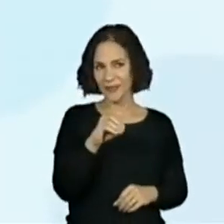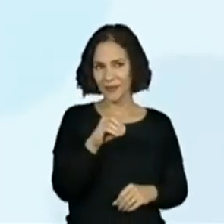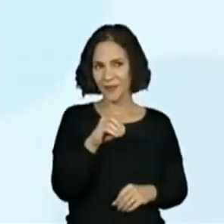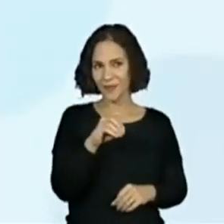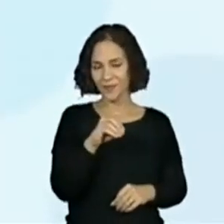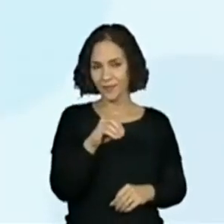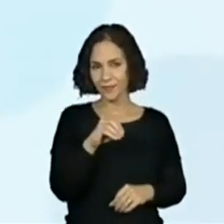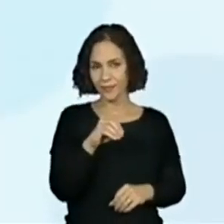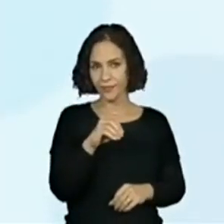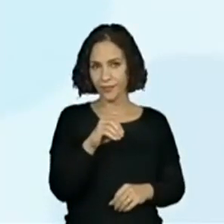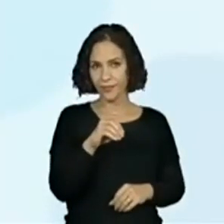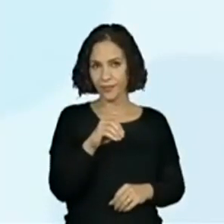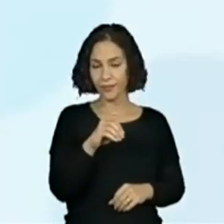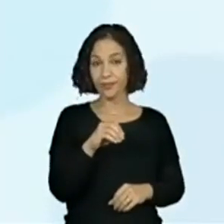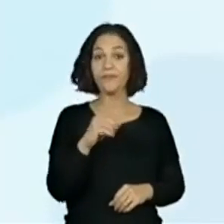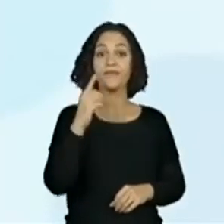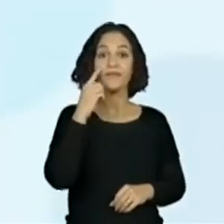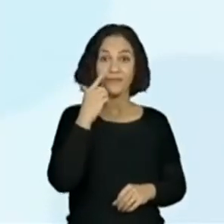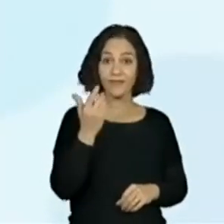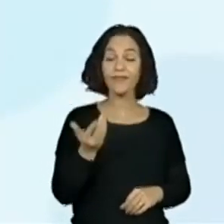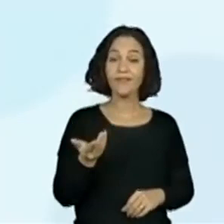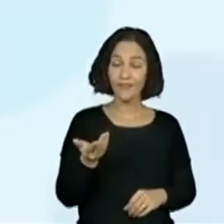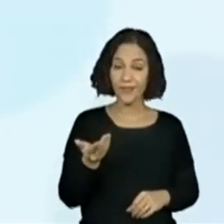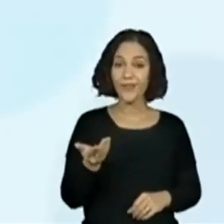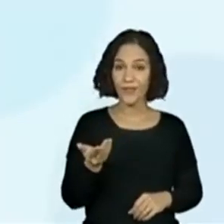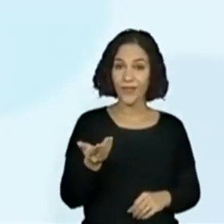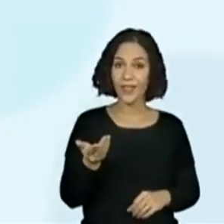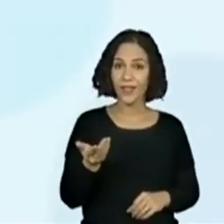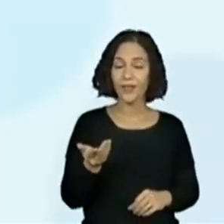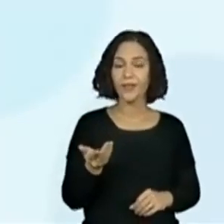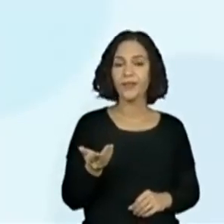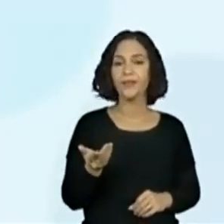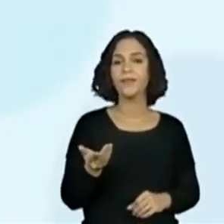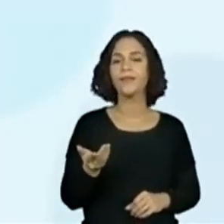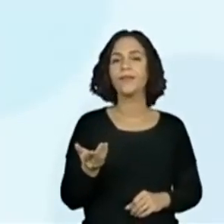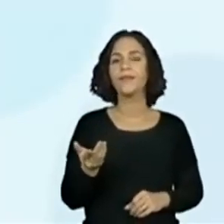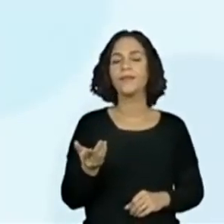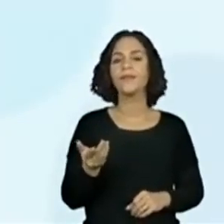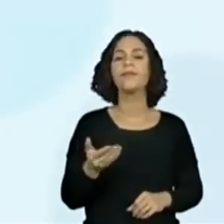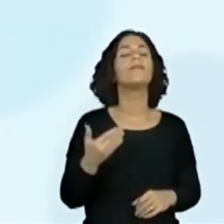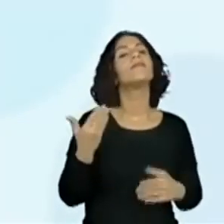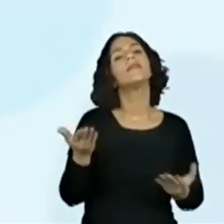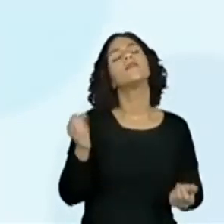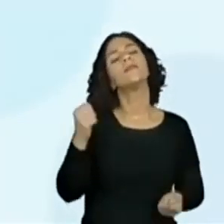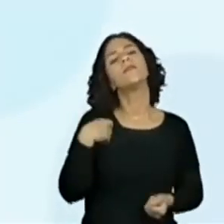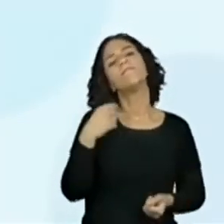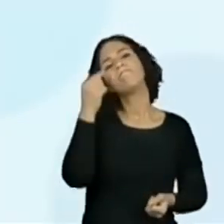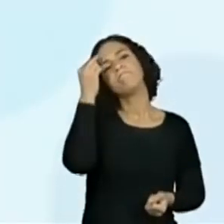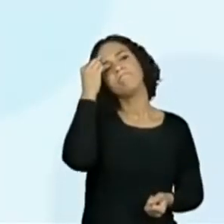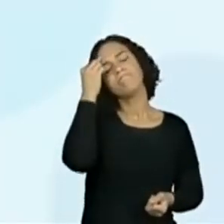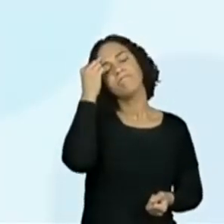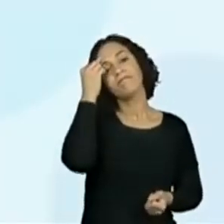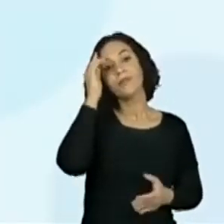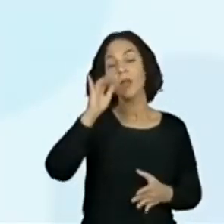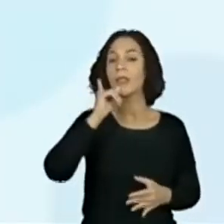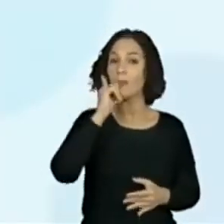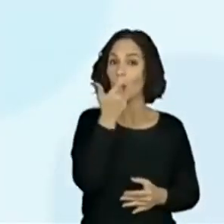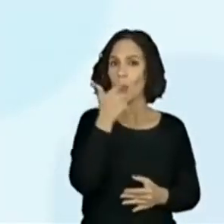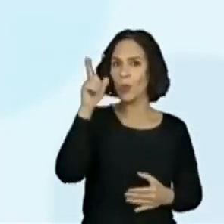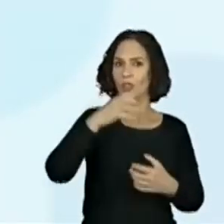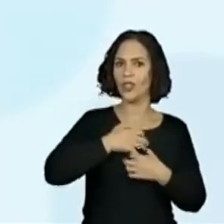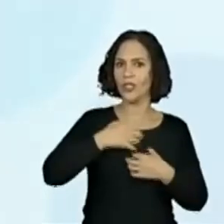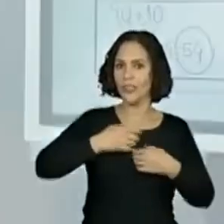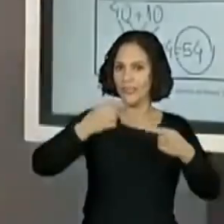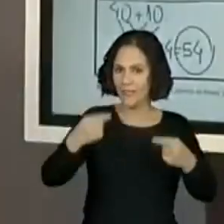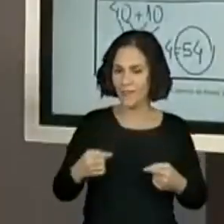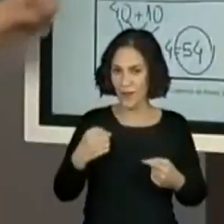90. Ou seja, ele tem 90. 90. E eu posso pensar até uma maneira bem mais desafiadora, porque vocês sabem